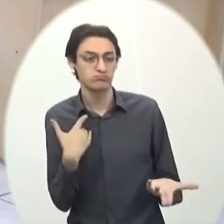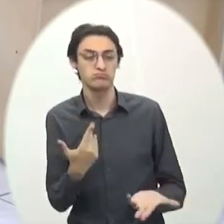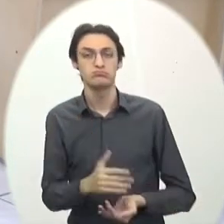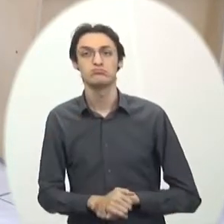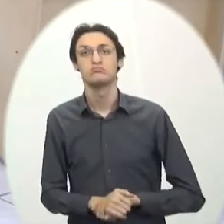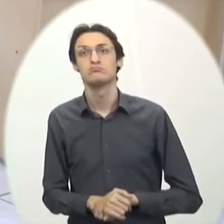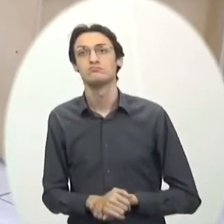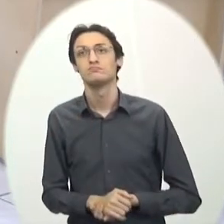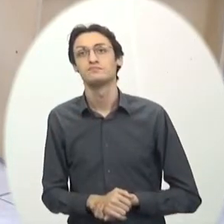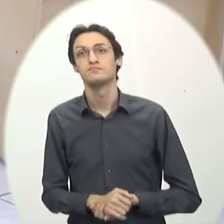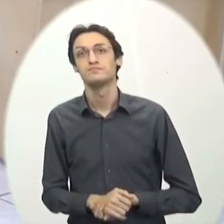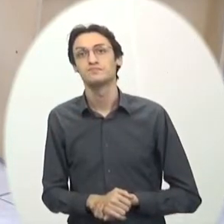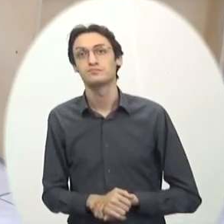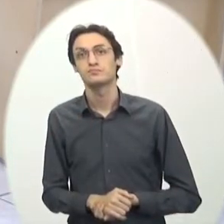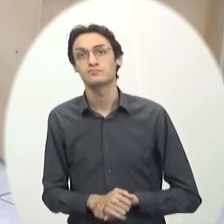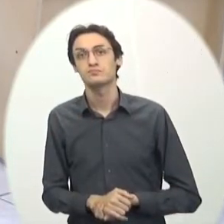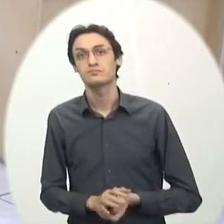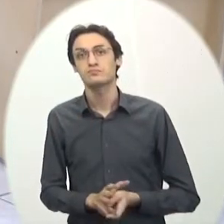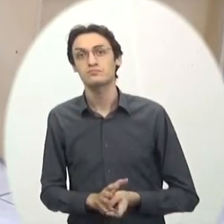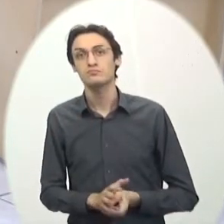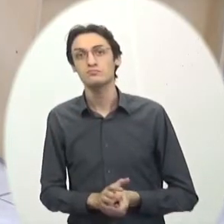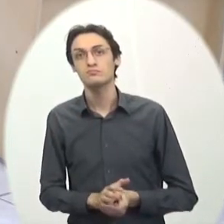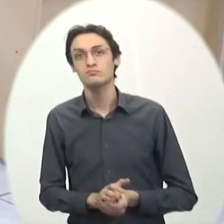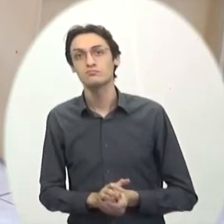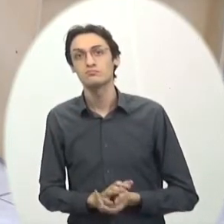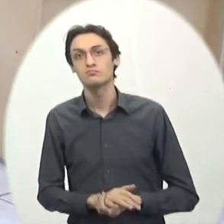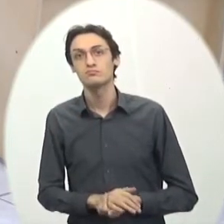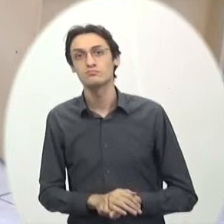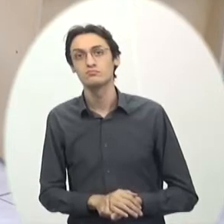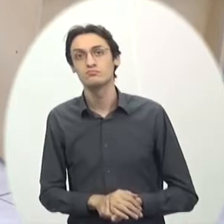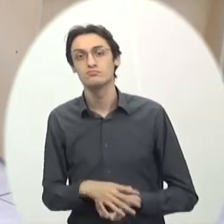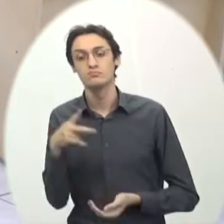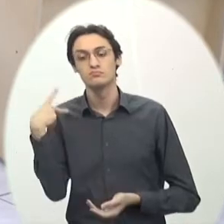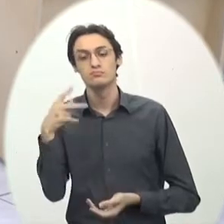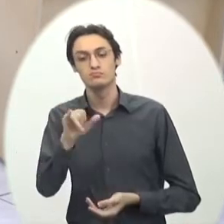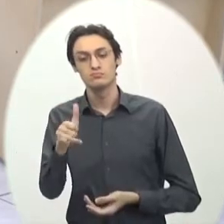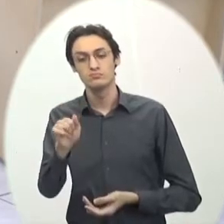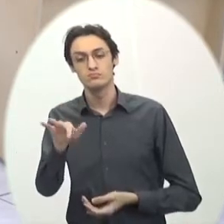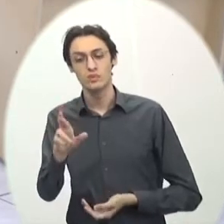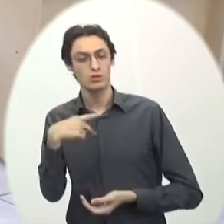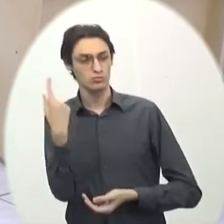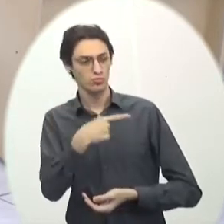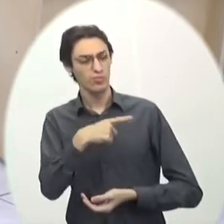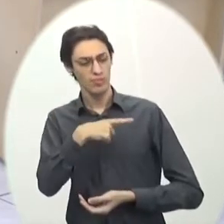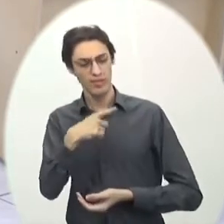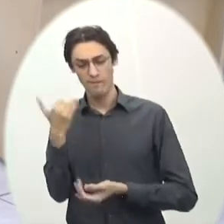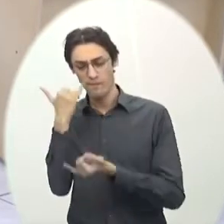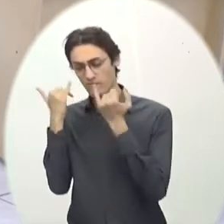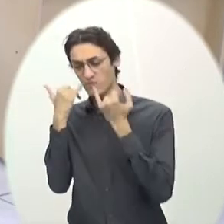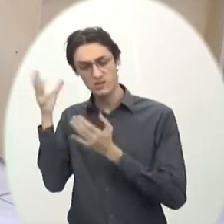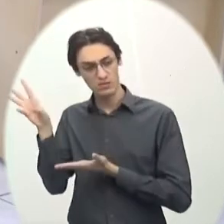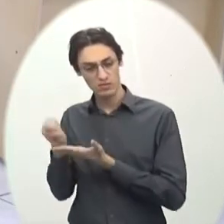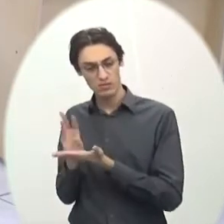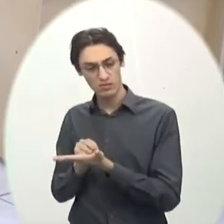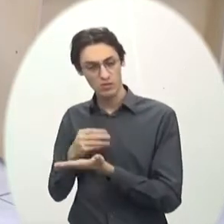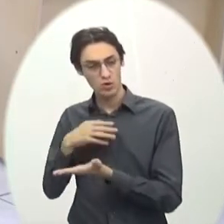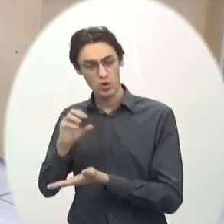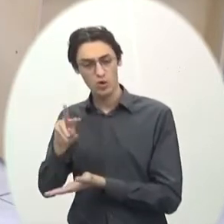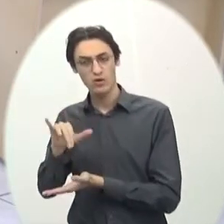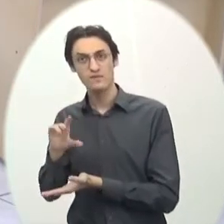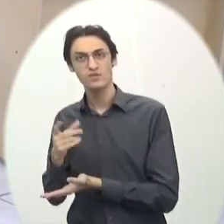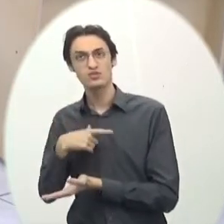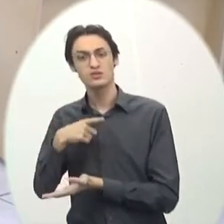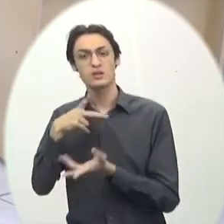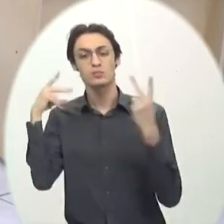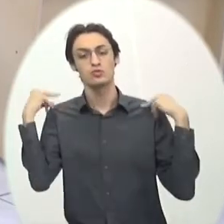quatro motoristas? Segundo o vereador Jair, a informação que nós temos, no comitê de Covid tinha quatro